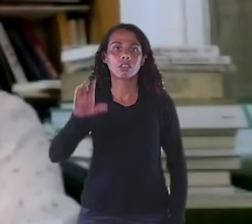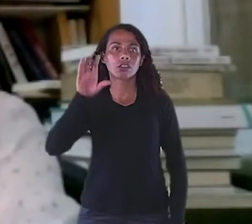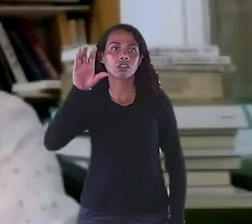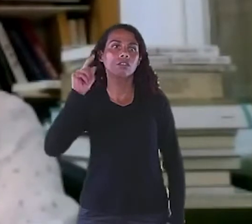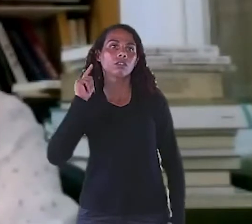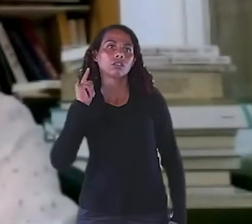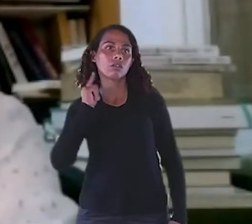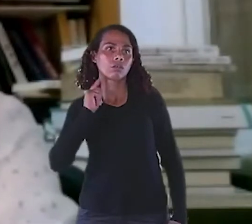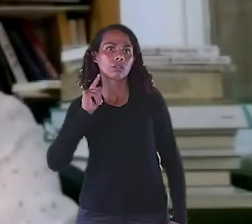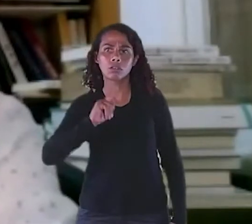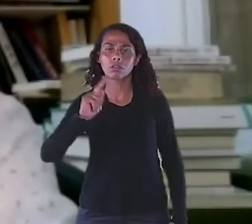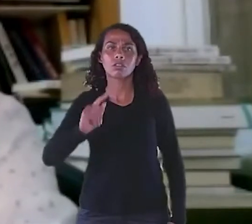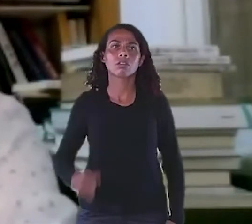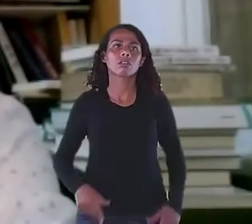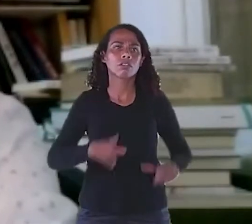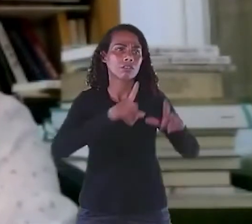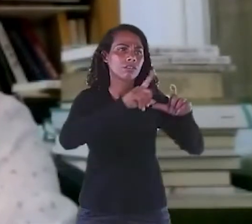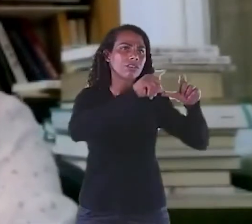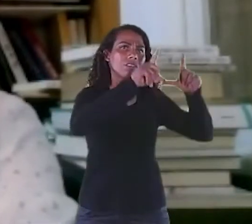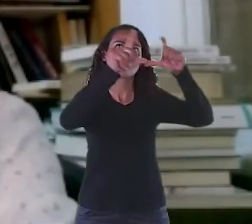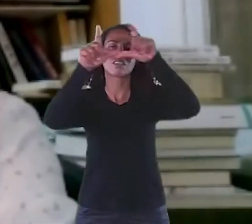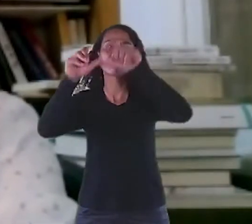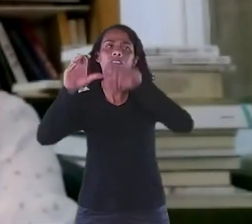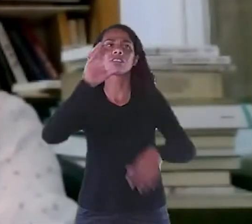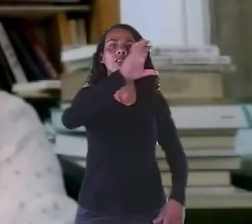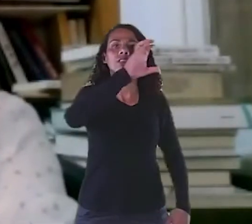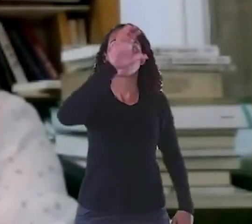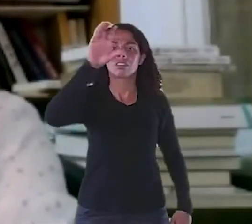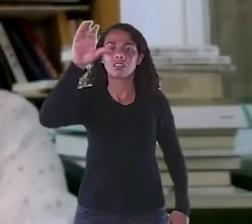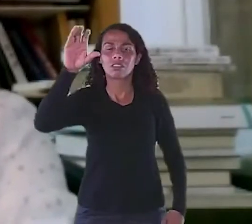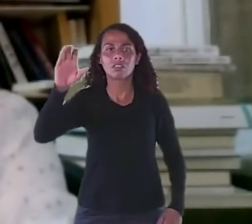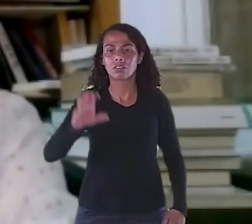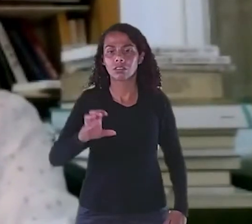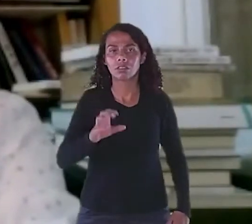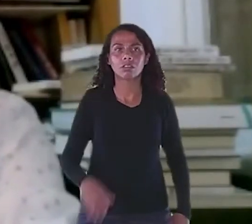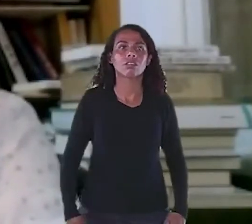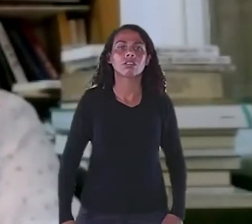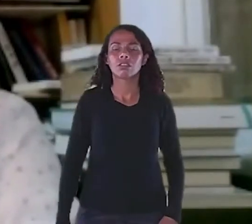essa é uma história meio comprida e um pouco manjada, né?